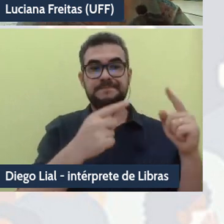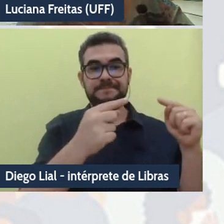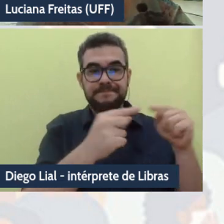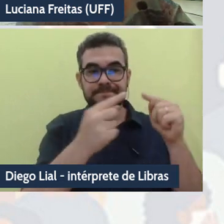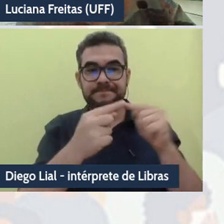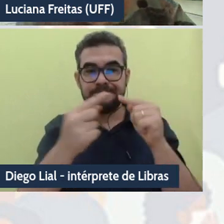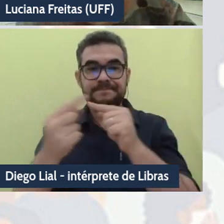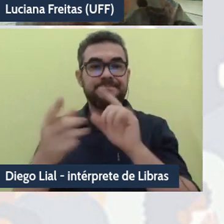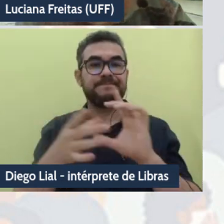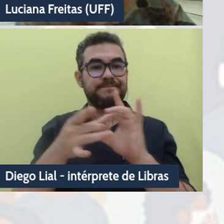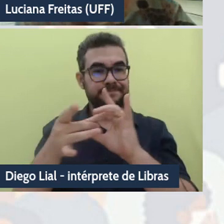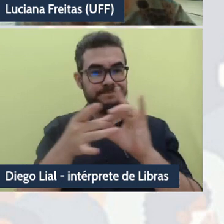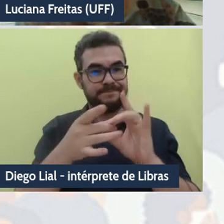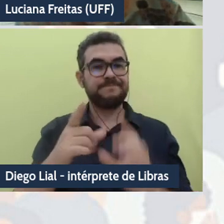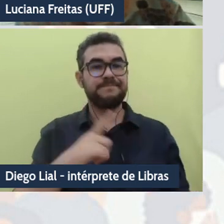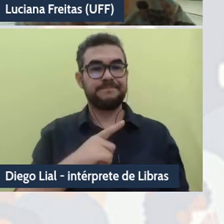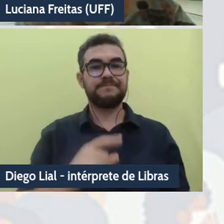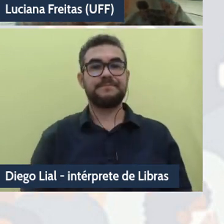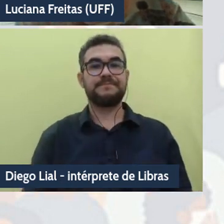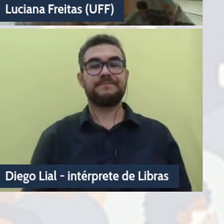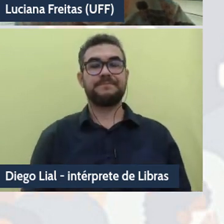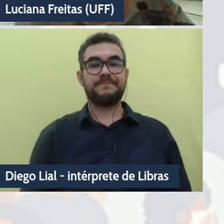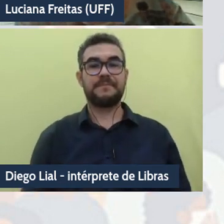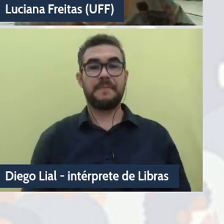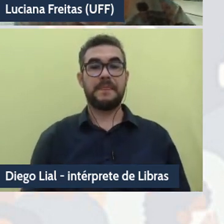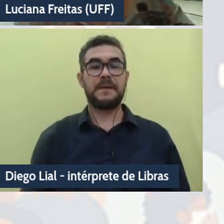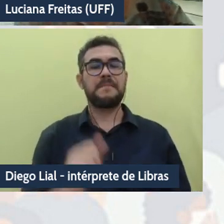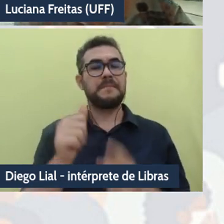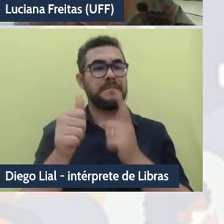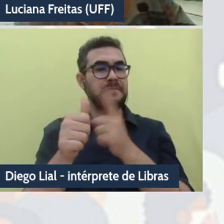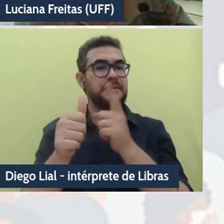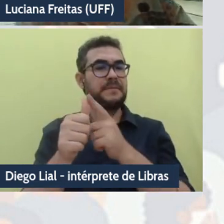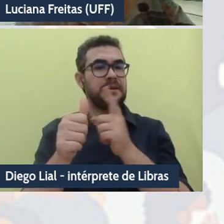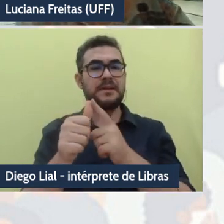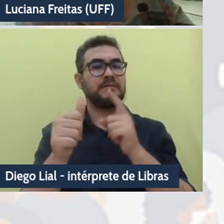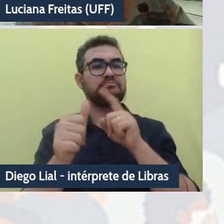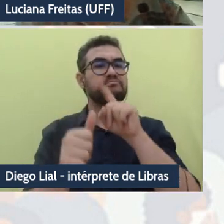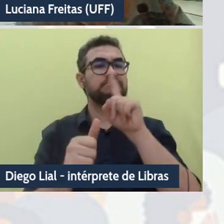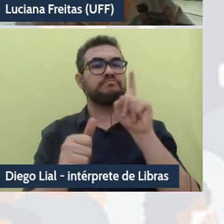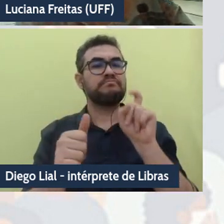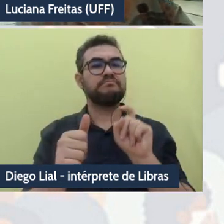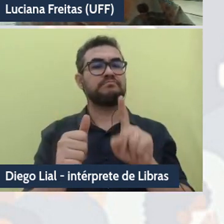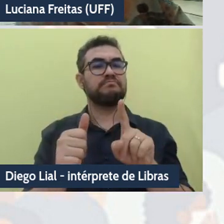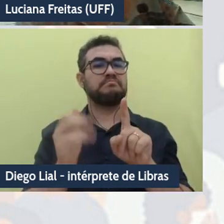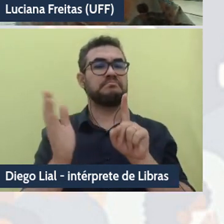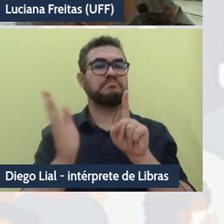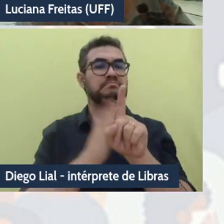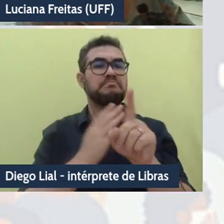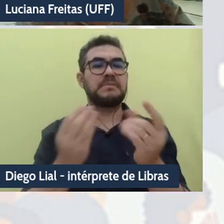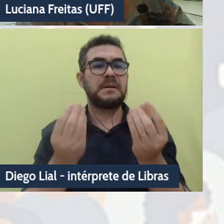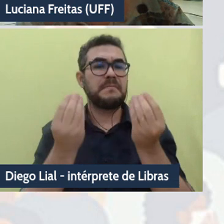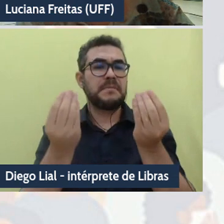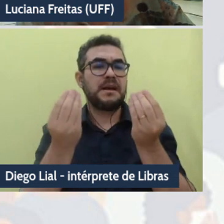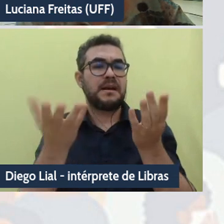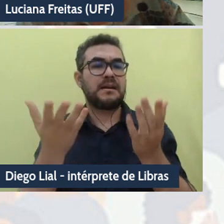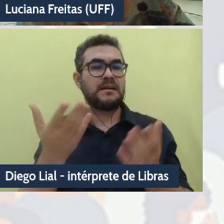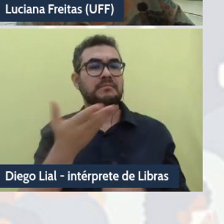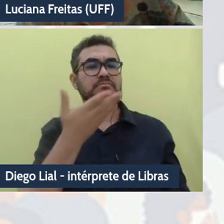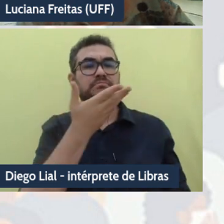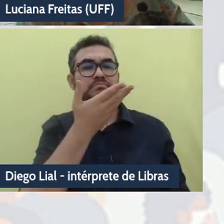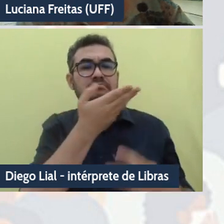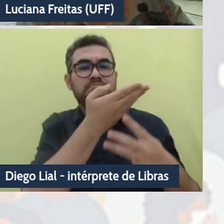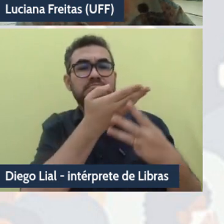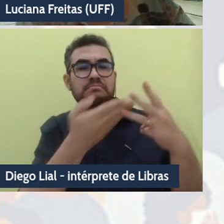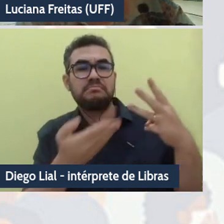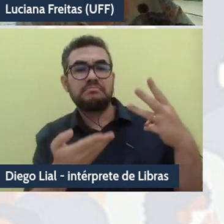né? Primeira pergunta: qual o objetivo imediato dessas políticas educacionais recentes? Elas